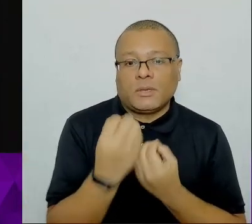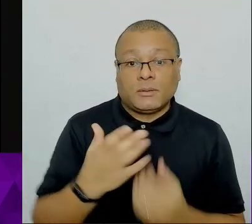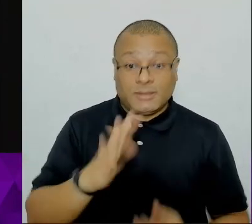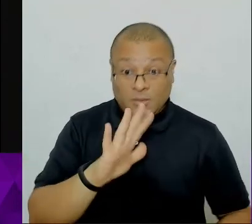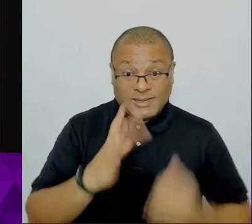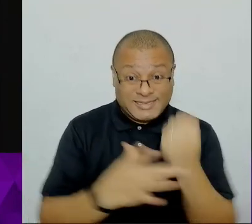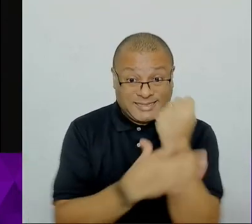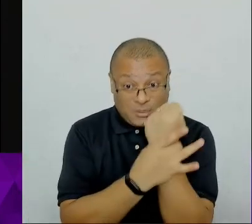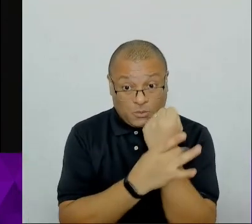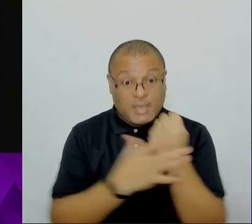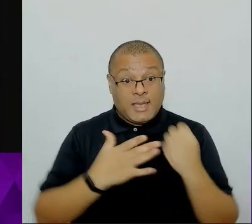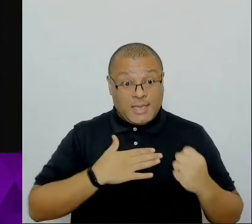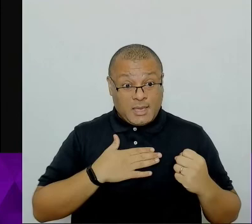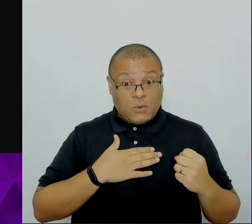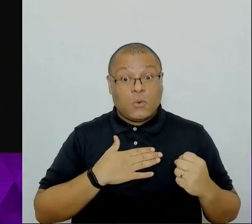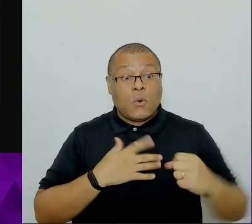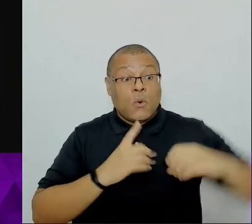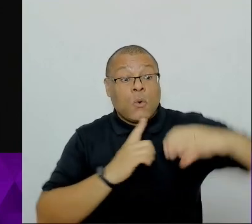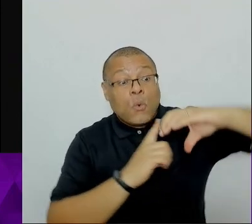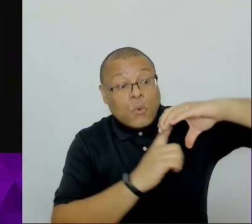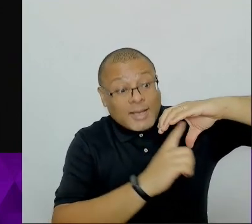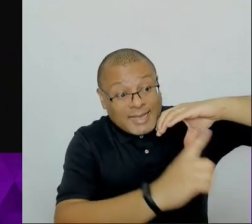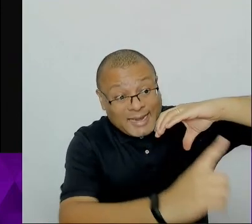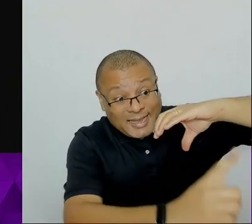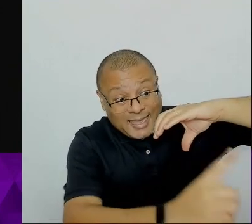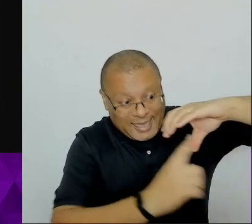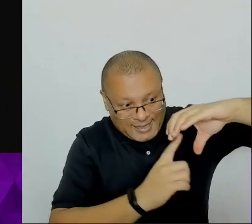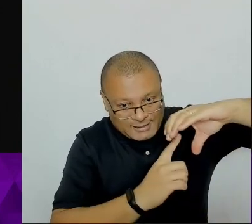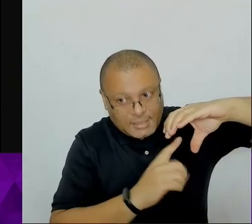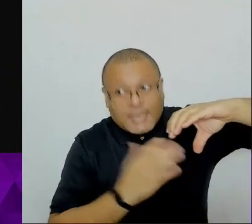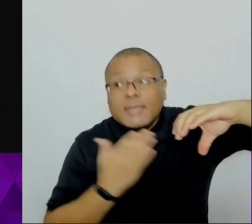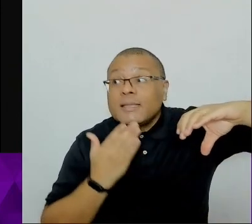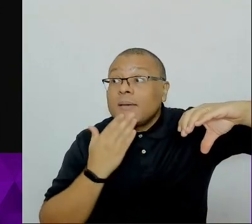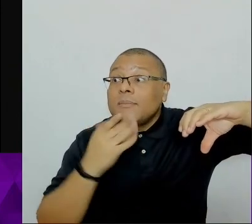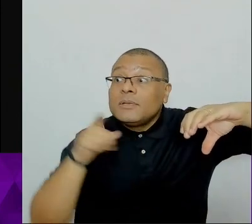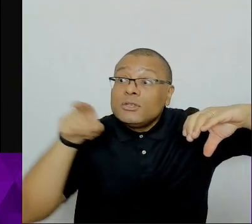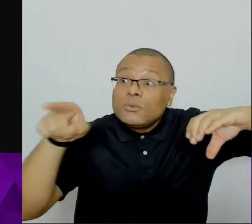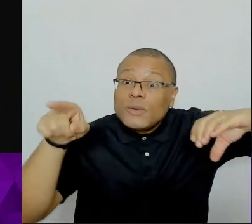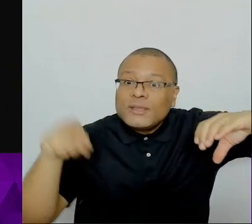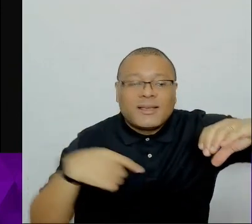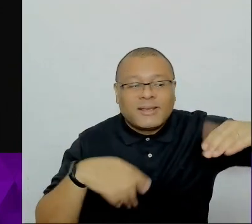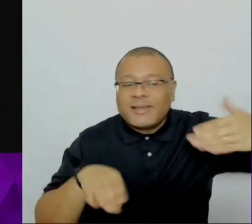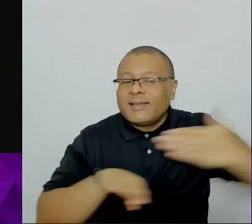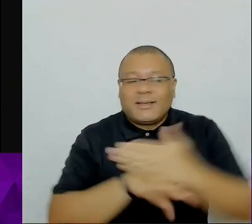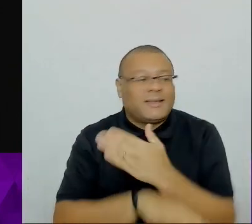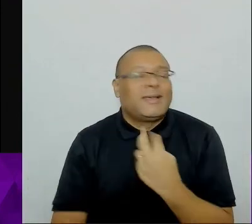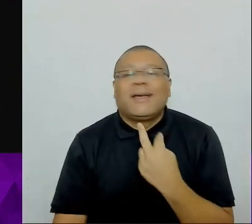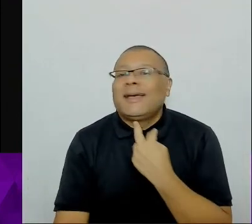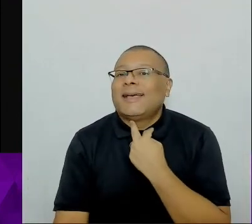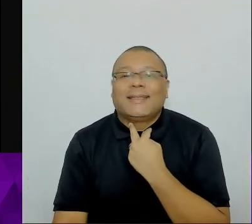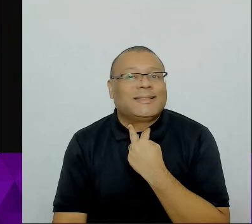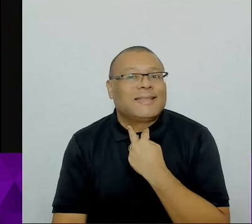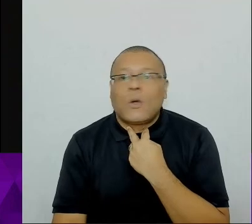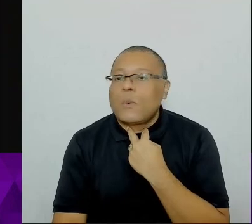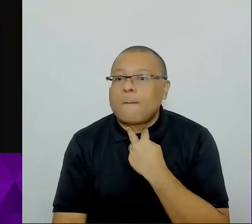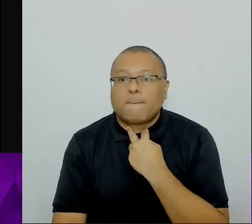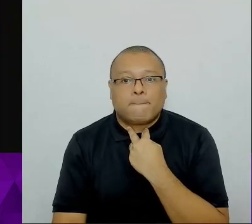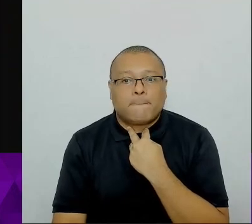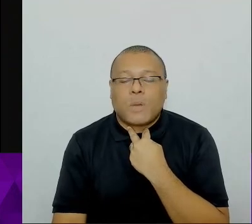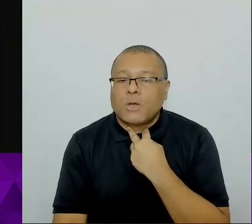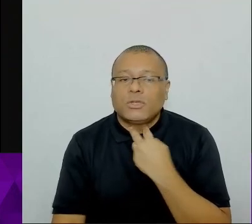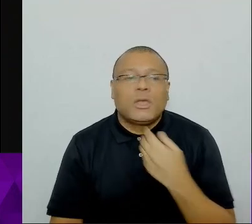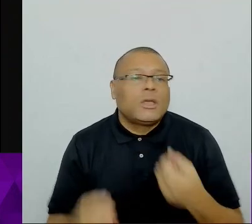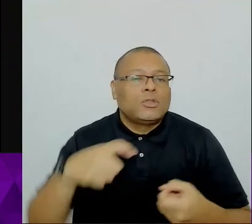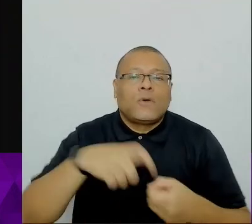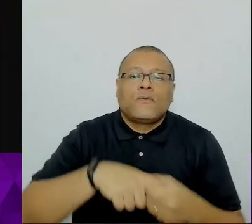e eu estou tentando acessar um recurso de um cliente Y e eu não tenho acesso a esse recurso, eu não tenho autenticação, não retorno